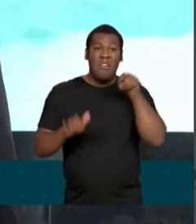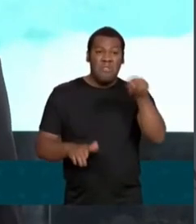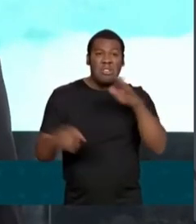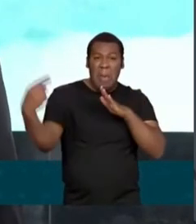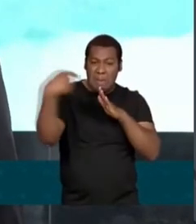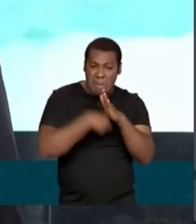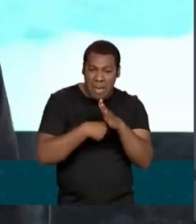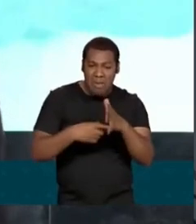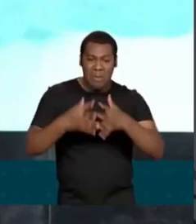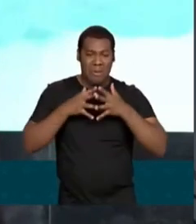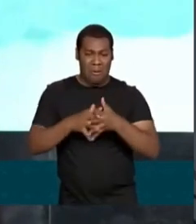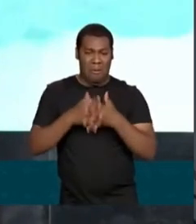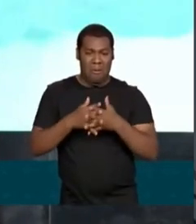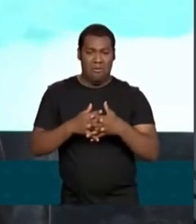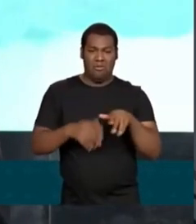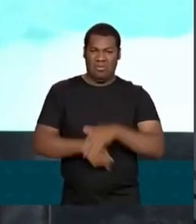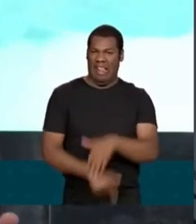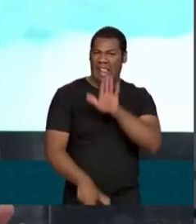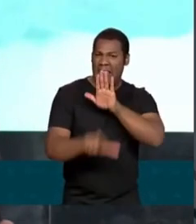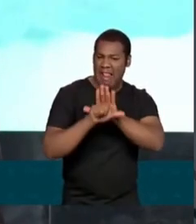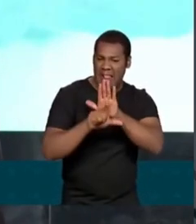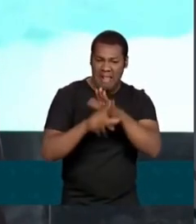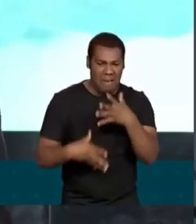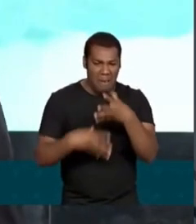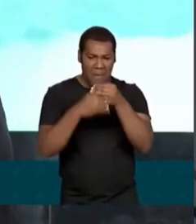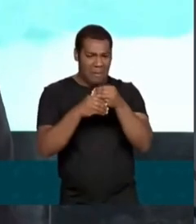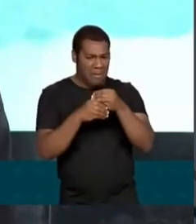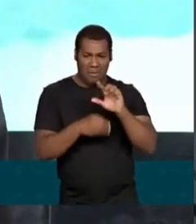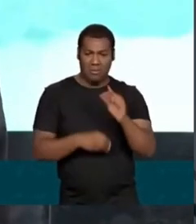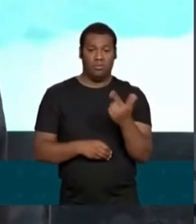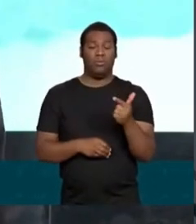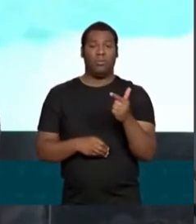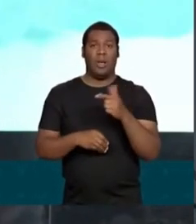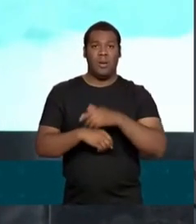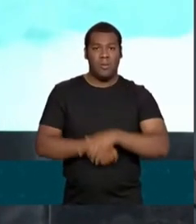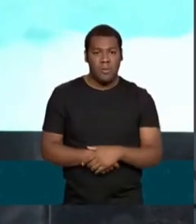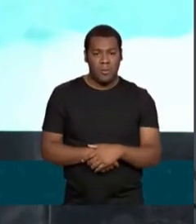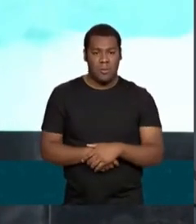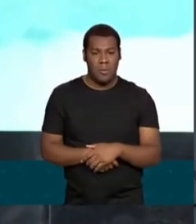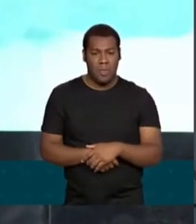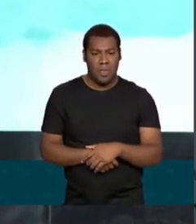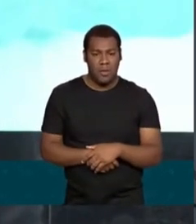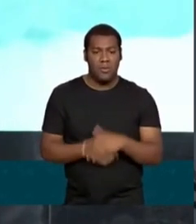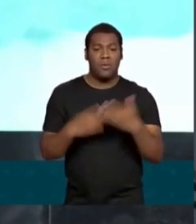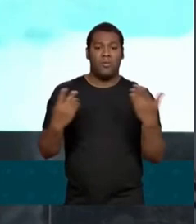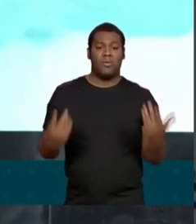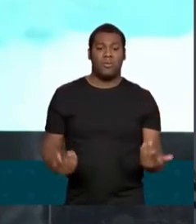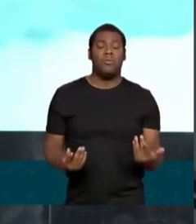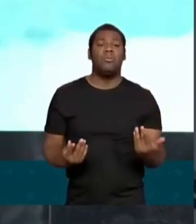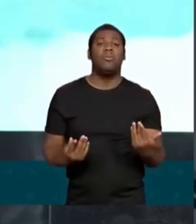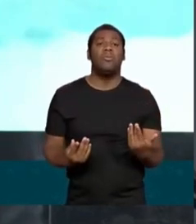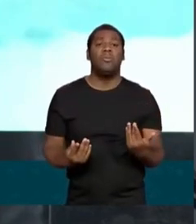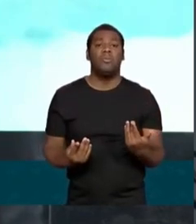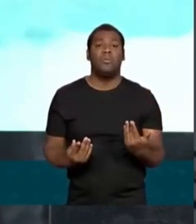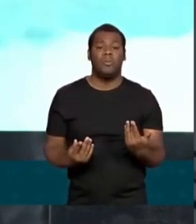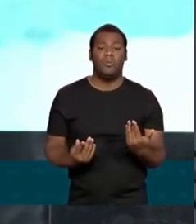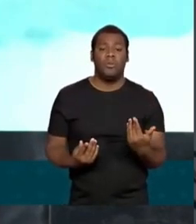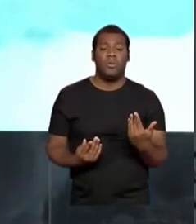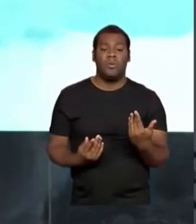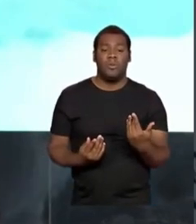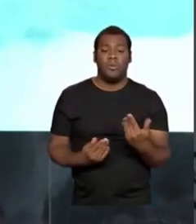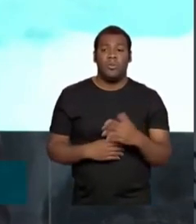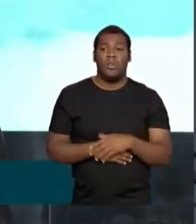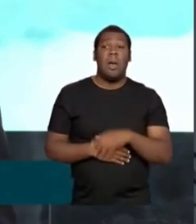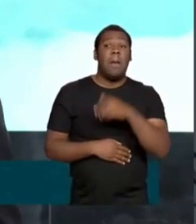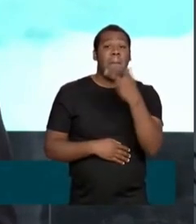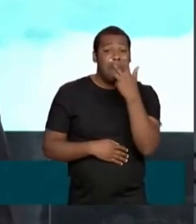então não tem lei complementar não tem nada disso né o que o que o que ficou o que a impressão